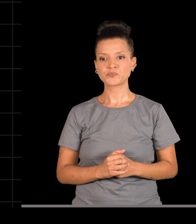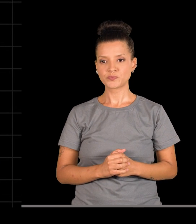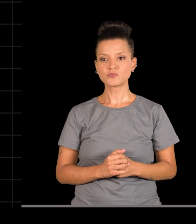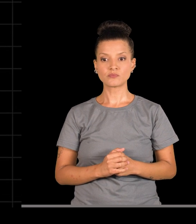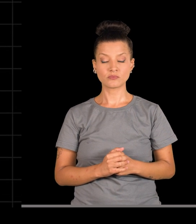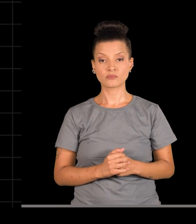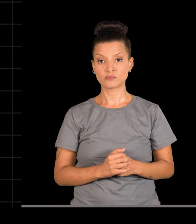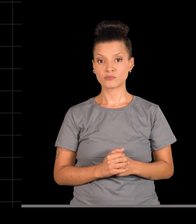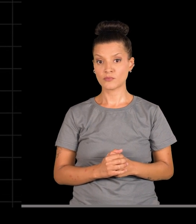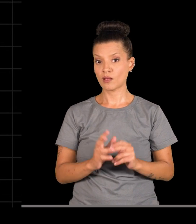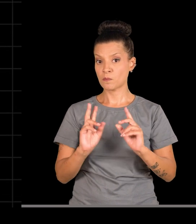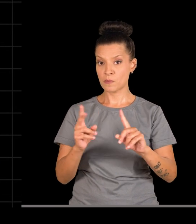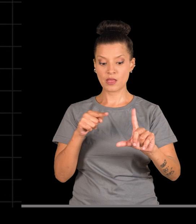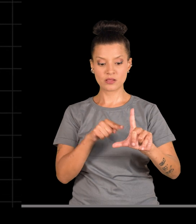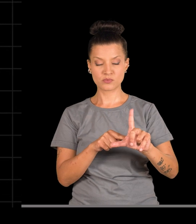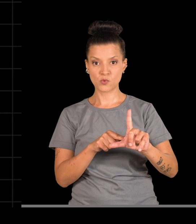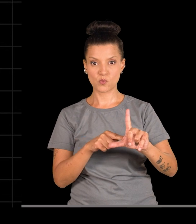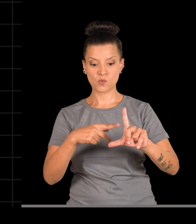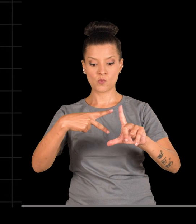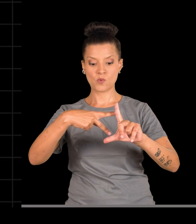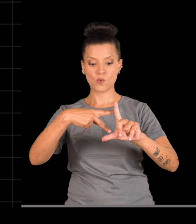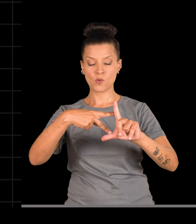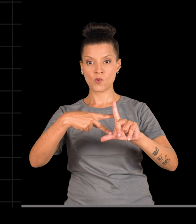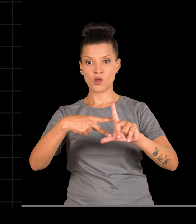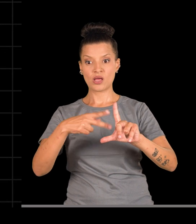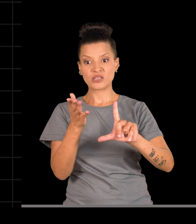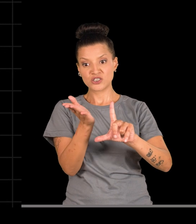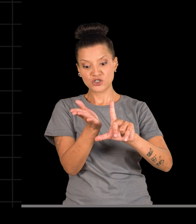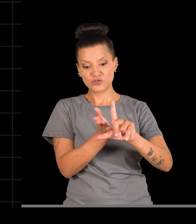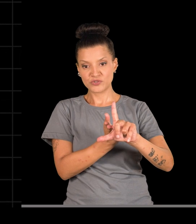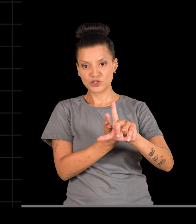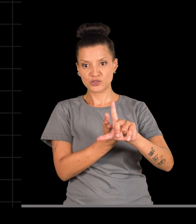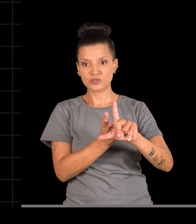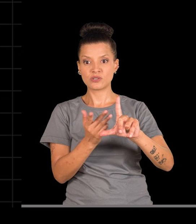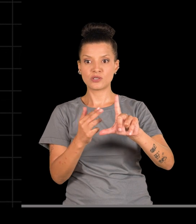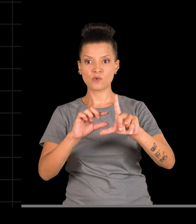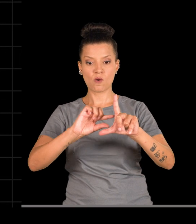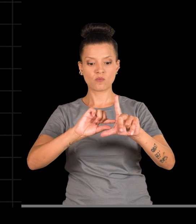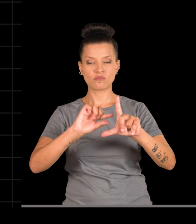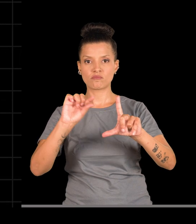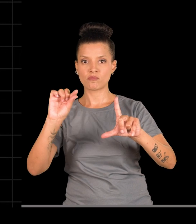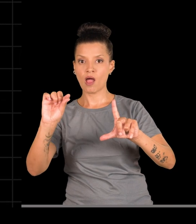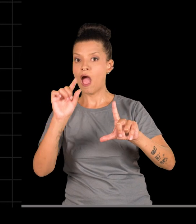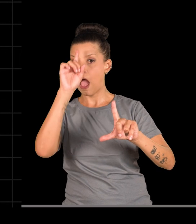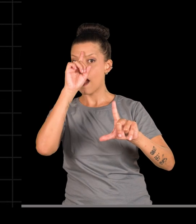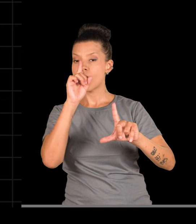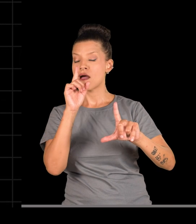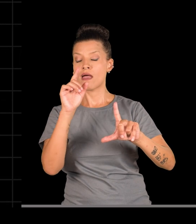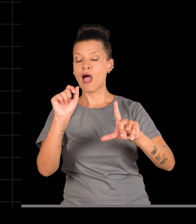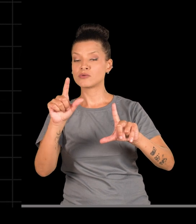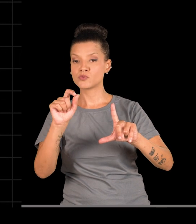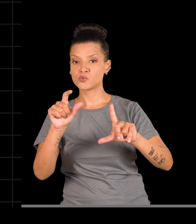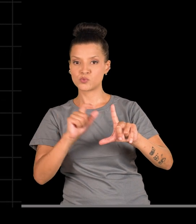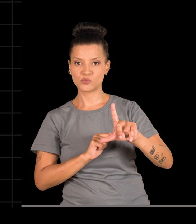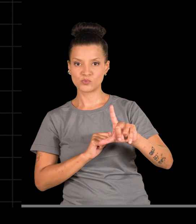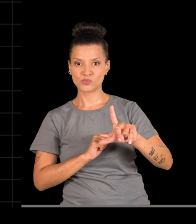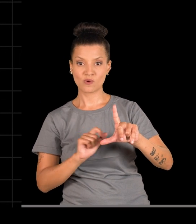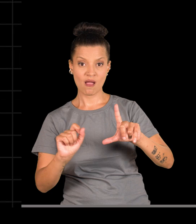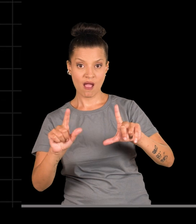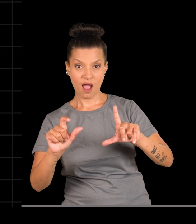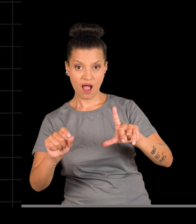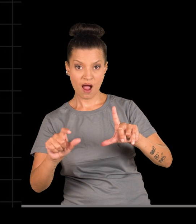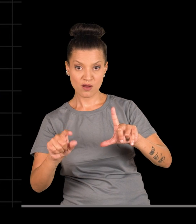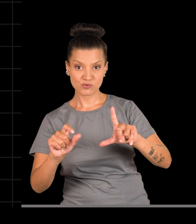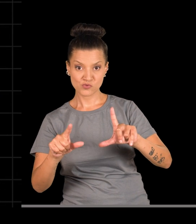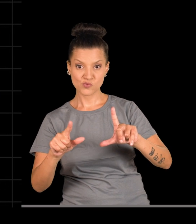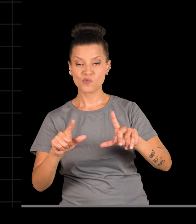Se eu dividir esse triângulo aqui ao meio assim, ó, tá? Você vai perceber que vai dar exatamente esse triângulo aqui que está em azul. Então